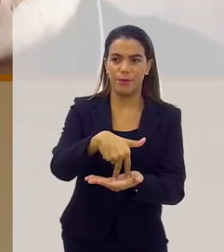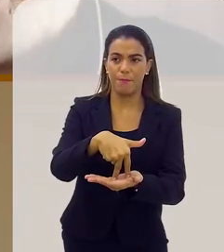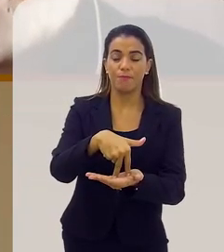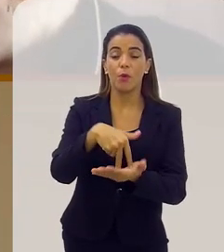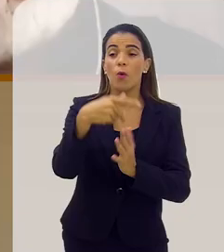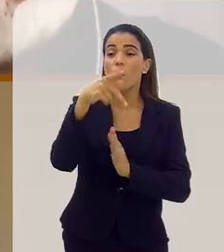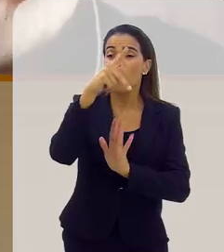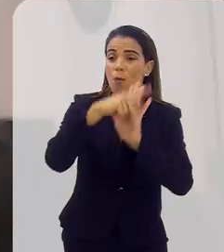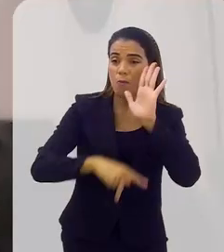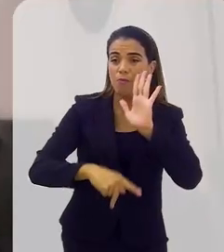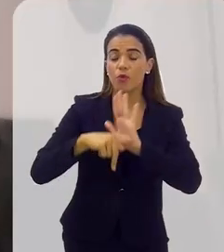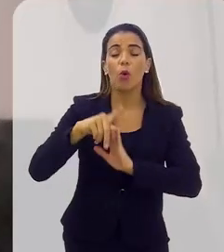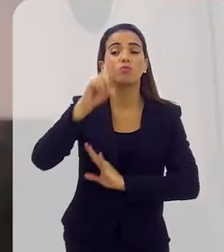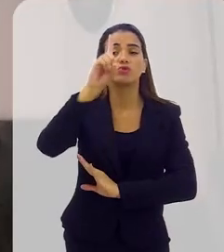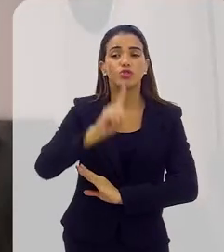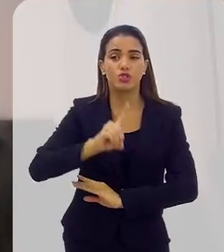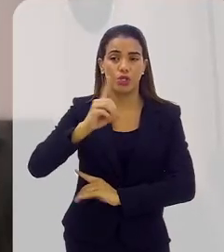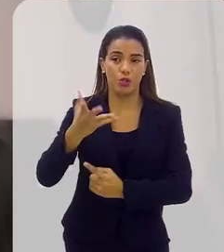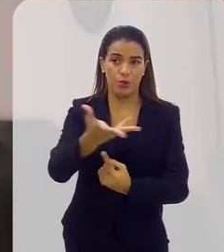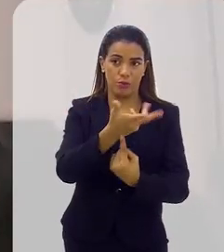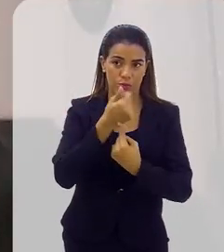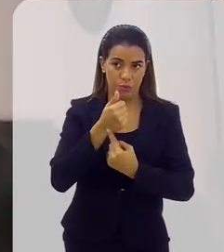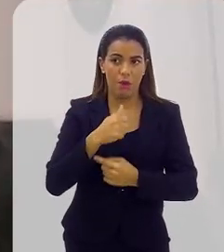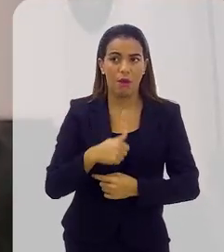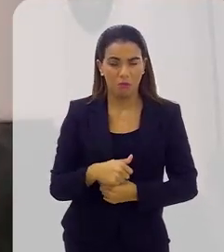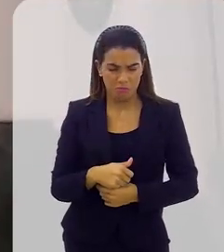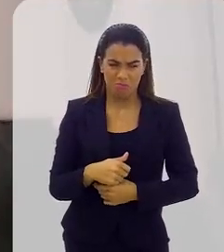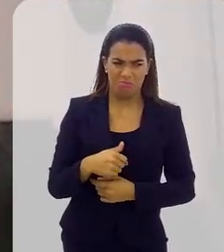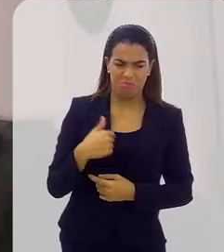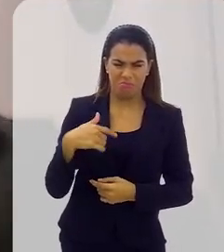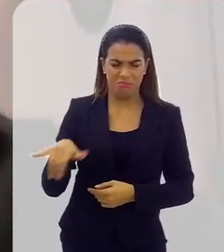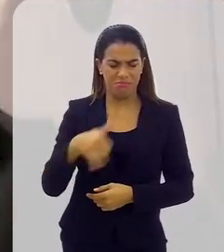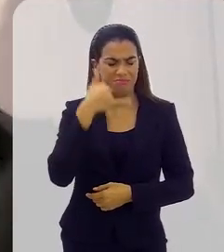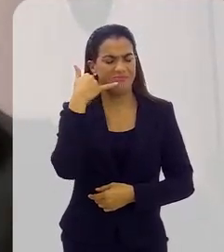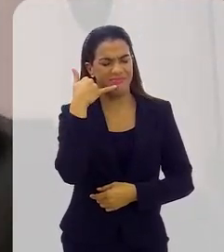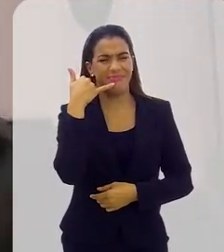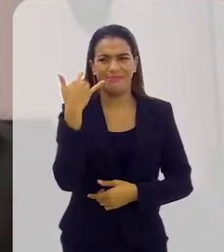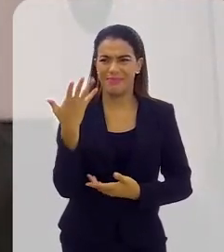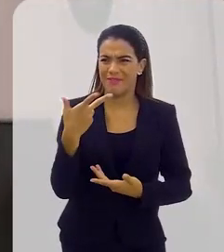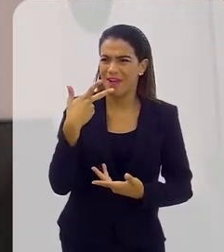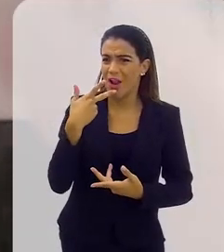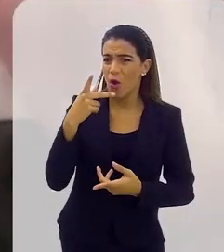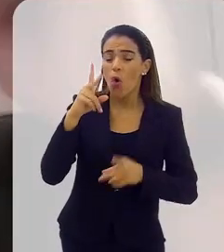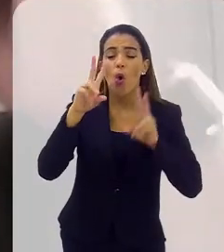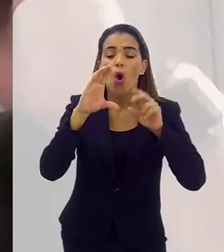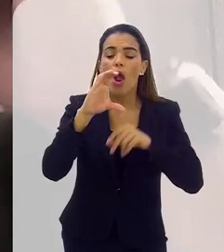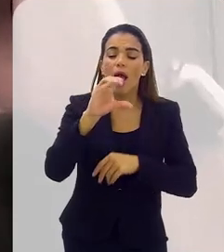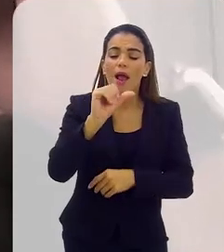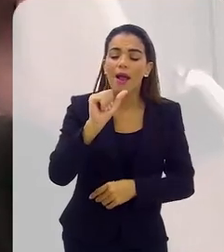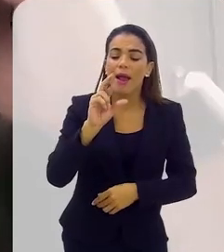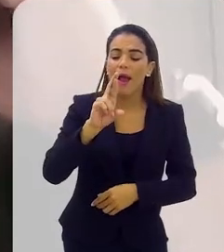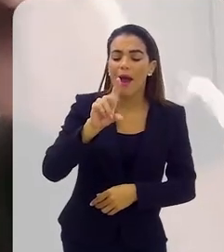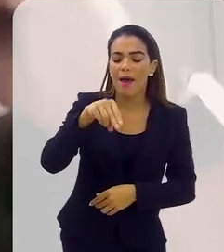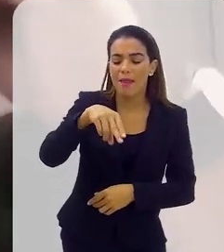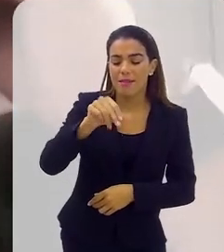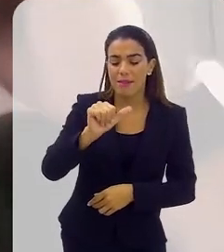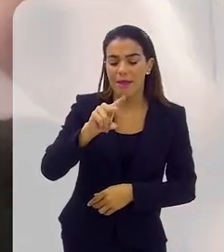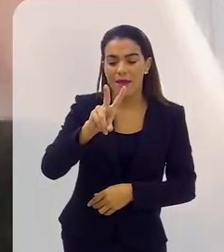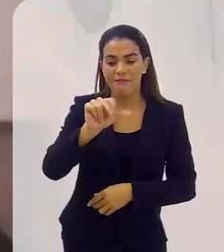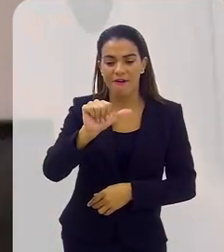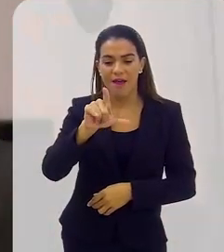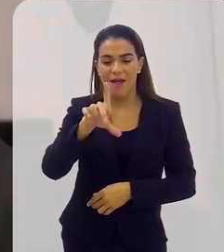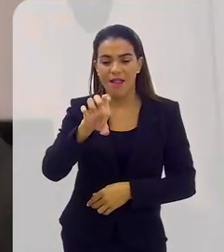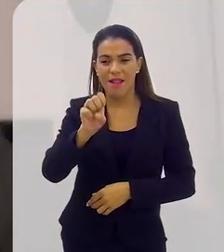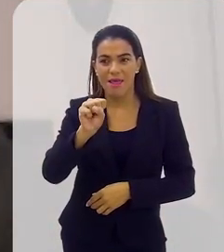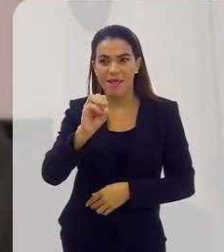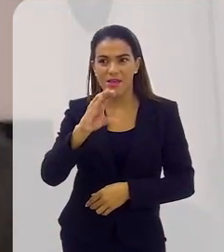projeto artístico da Porto da Pedra como diretor de arte, né? Carnavalesco diretor de arte. Eu não costumo usar só o termo carnavalesco. Carnavalesco, ele é muito mais. E